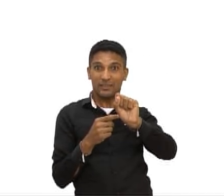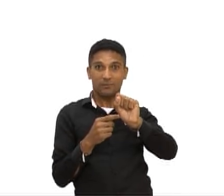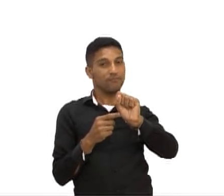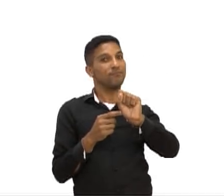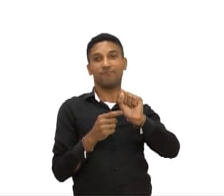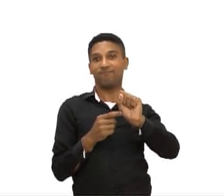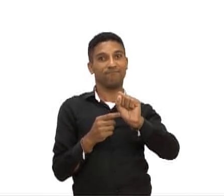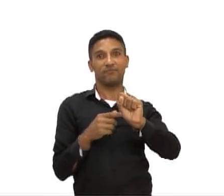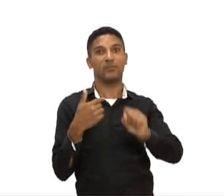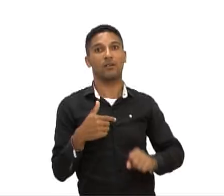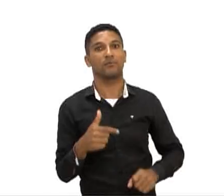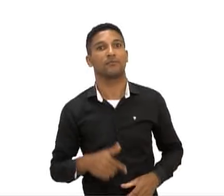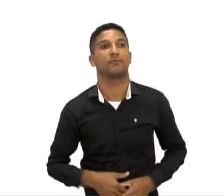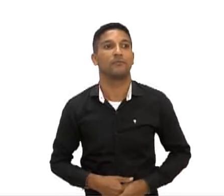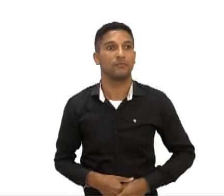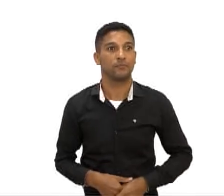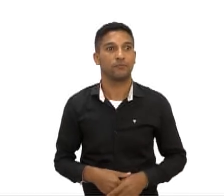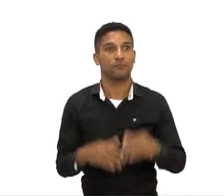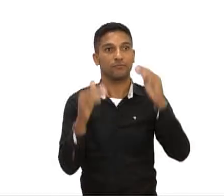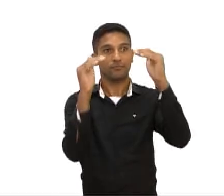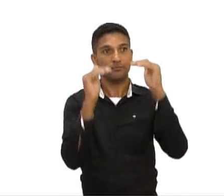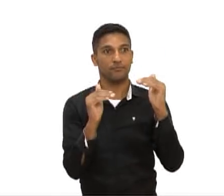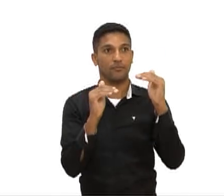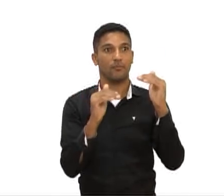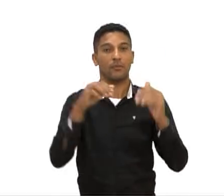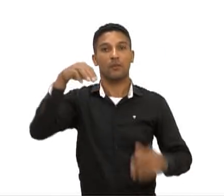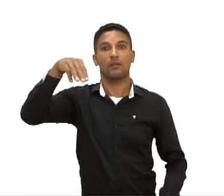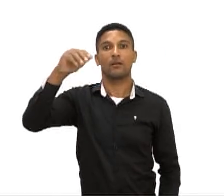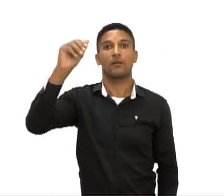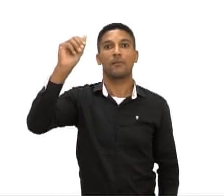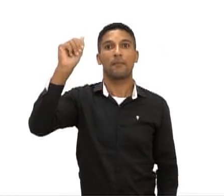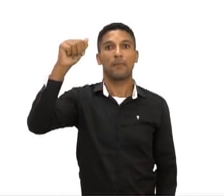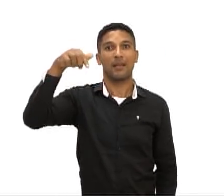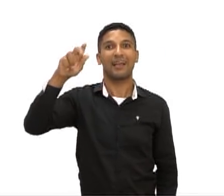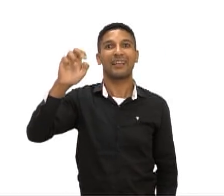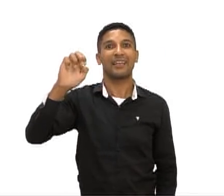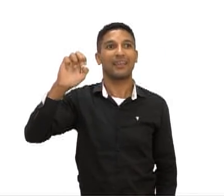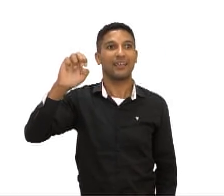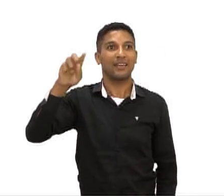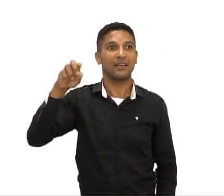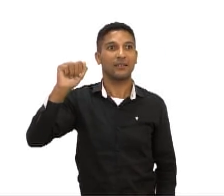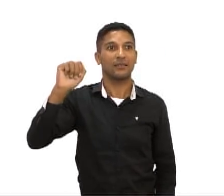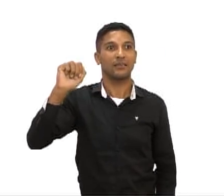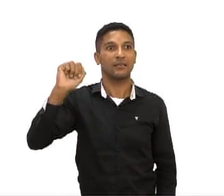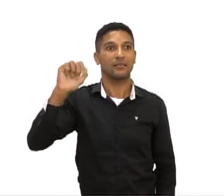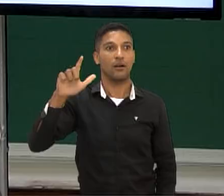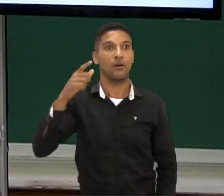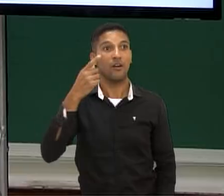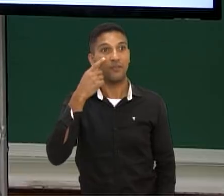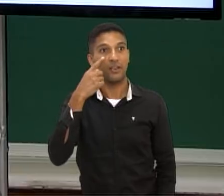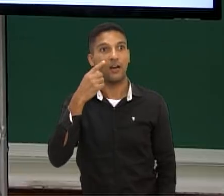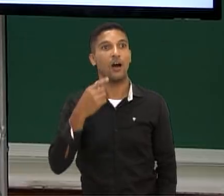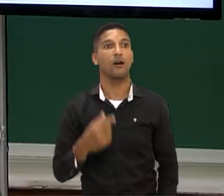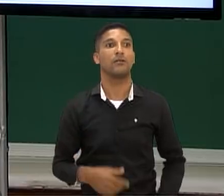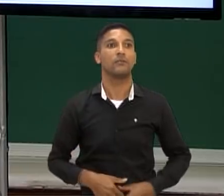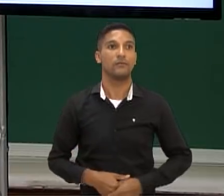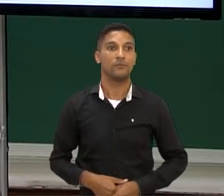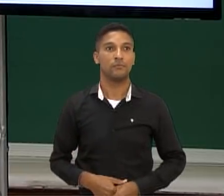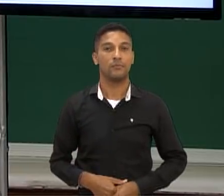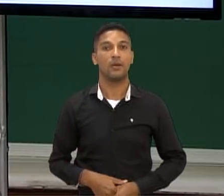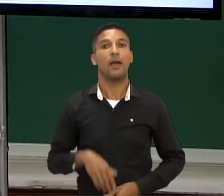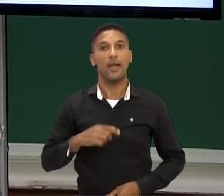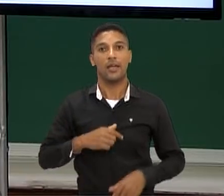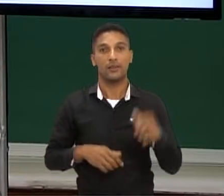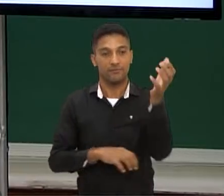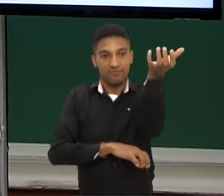Manguezal, litoral norte, nordeste, sudeste e sul. Outra coisa fácil aqui que nunca mais